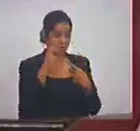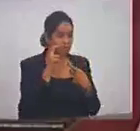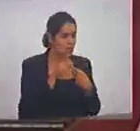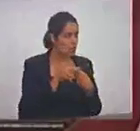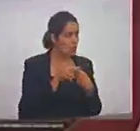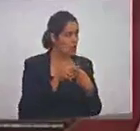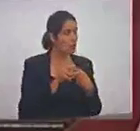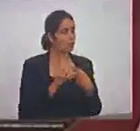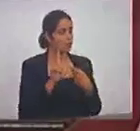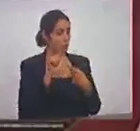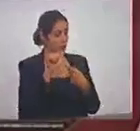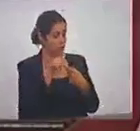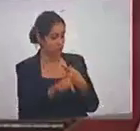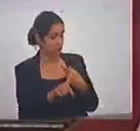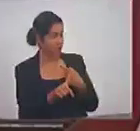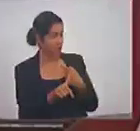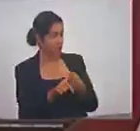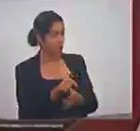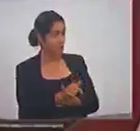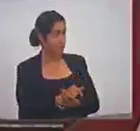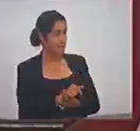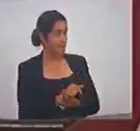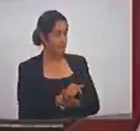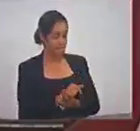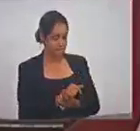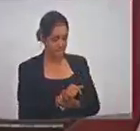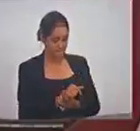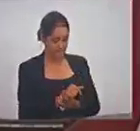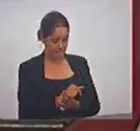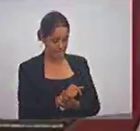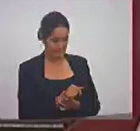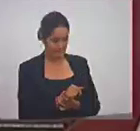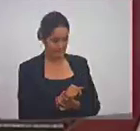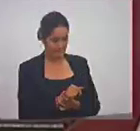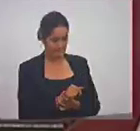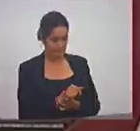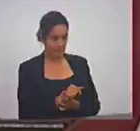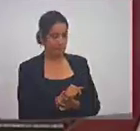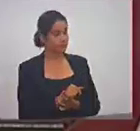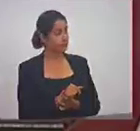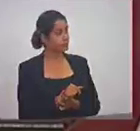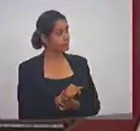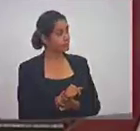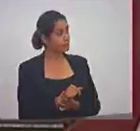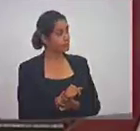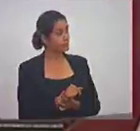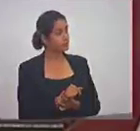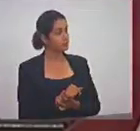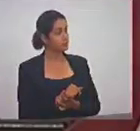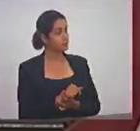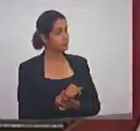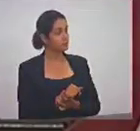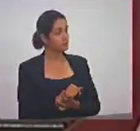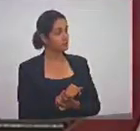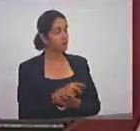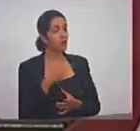Aí depois o vereador, licenciado, secretário dos Direitos Humanos, faz um